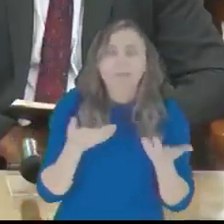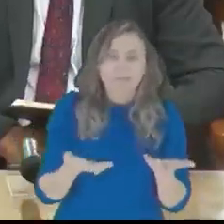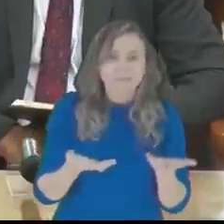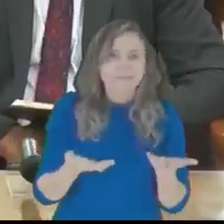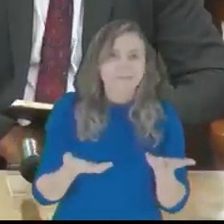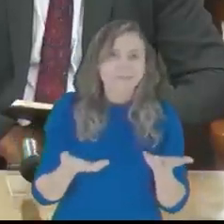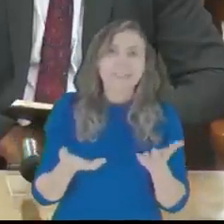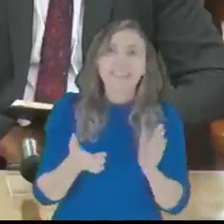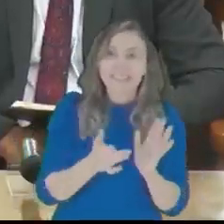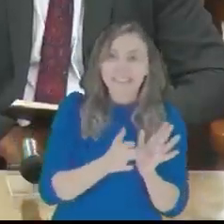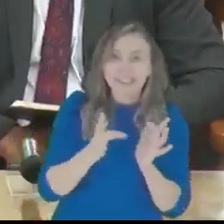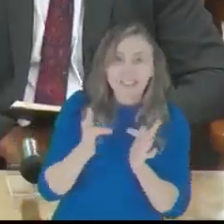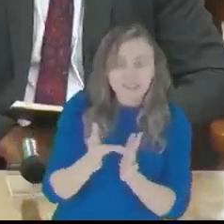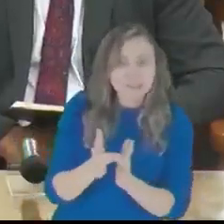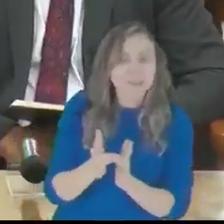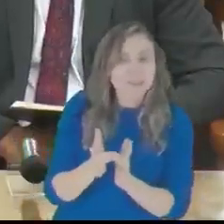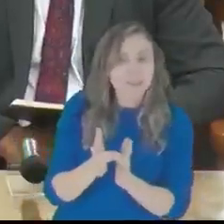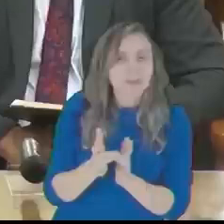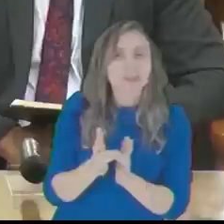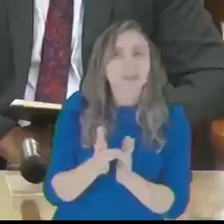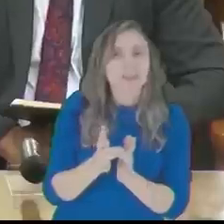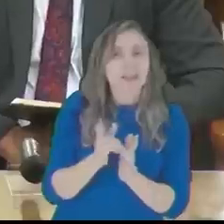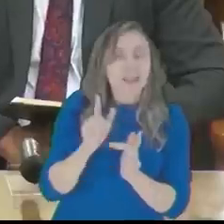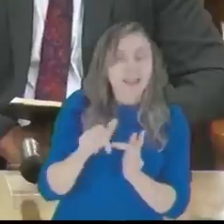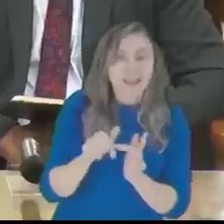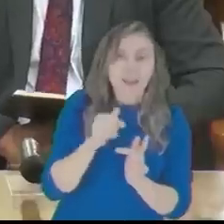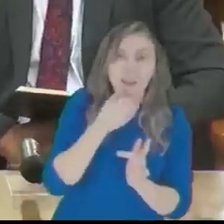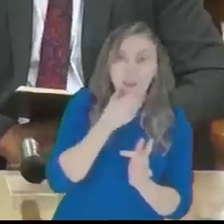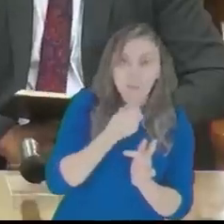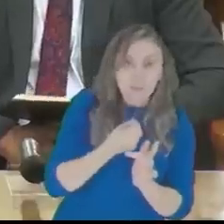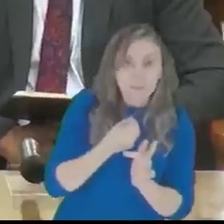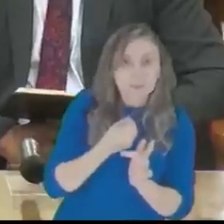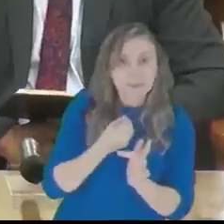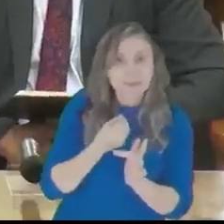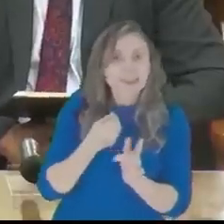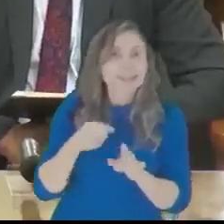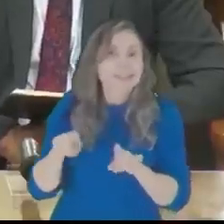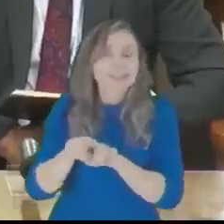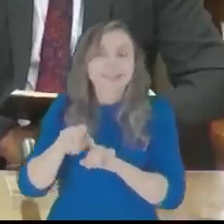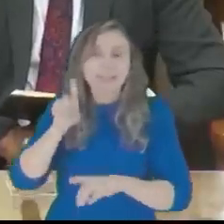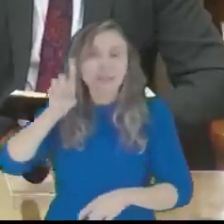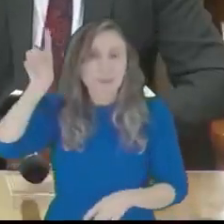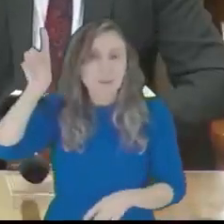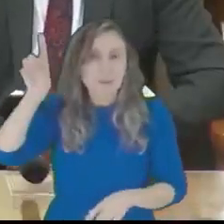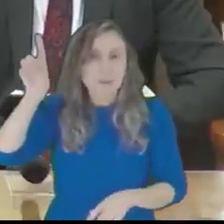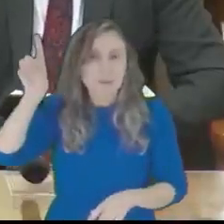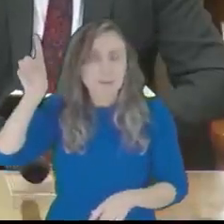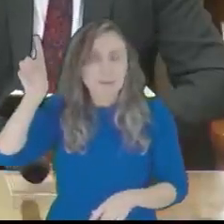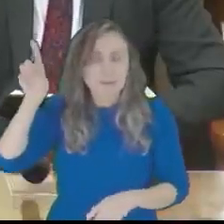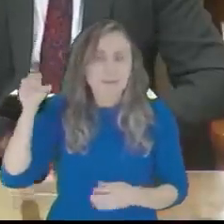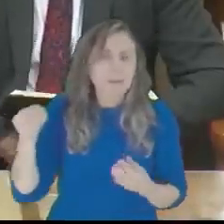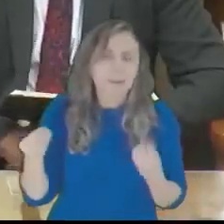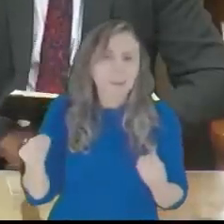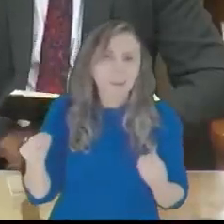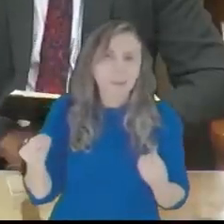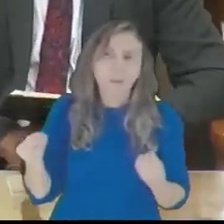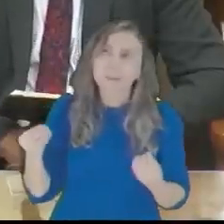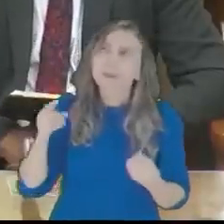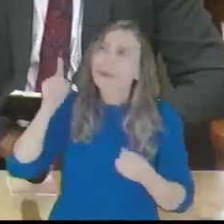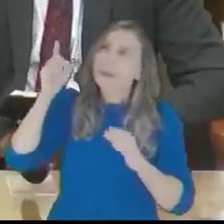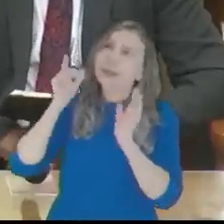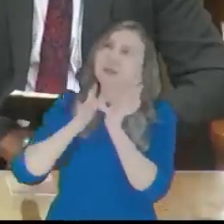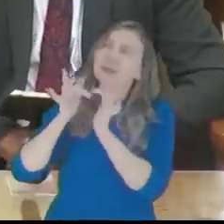Deus e verdadeiro homem. Dá para explicar? Me ajudem. Não tem. Como é que dá para explicar que o verbo se fez